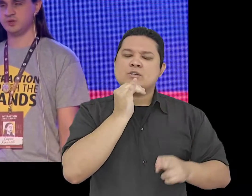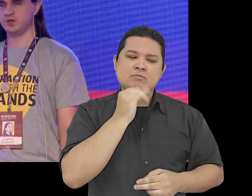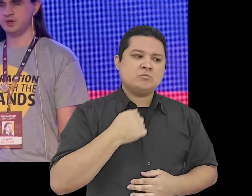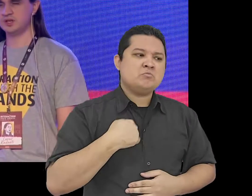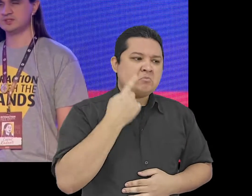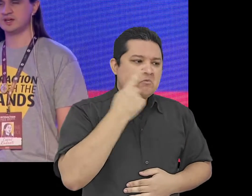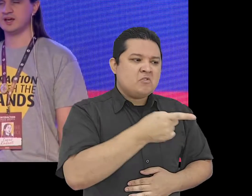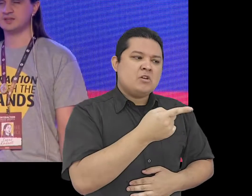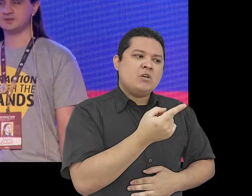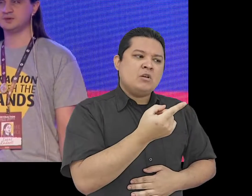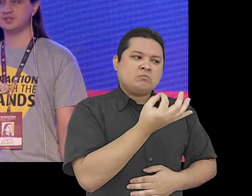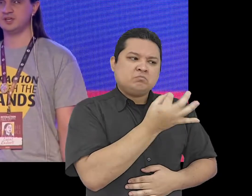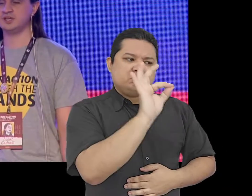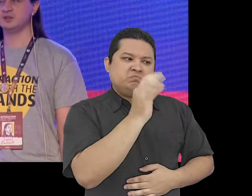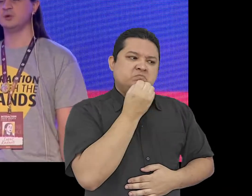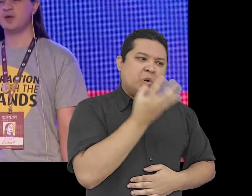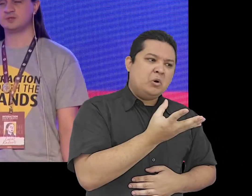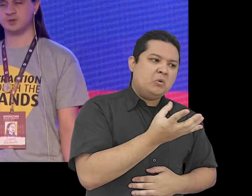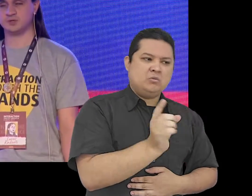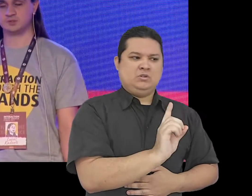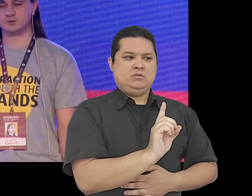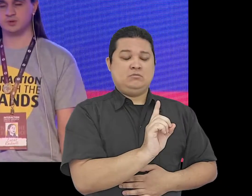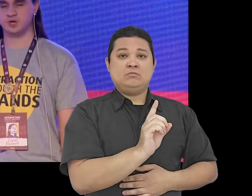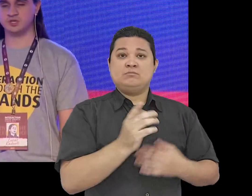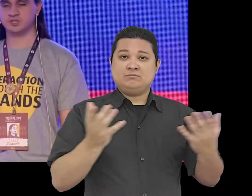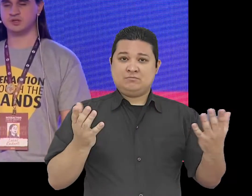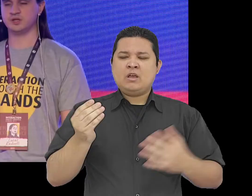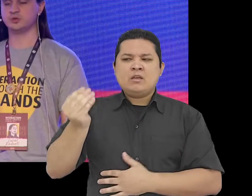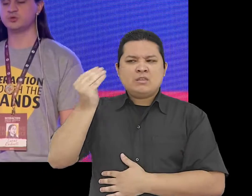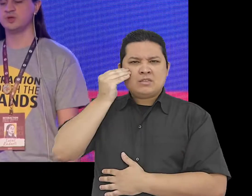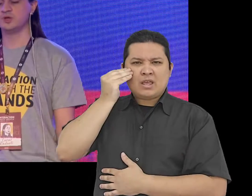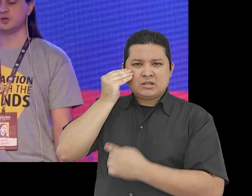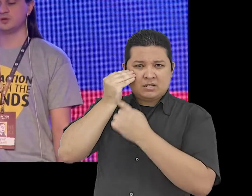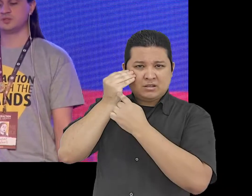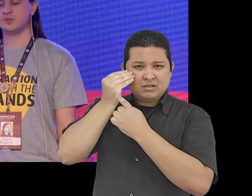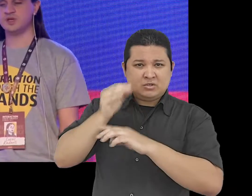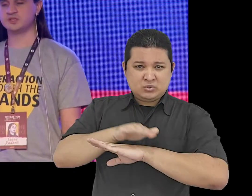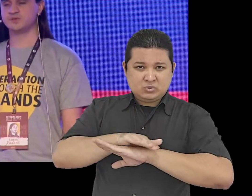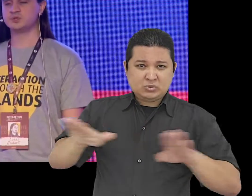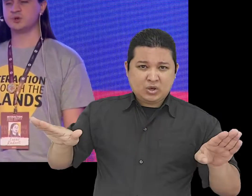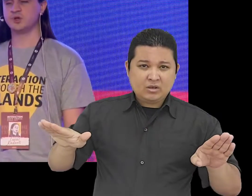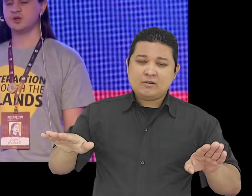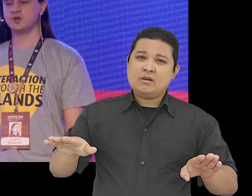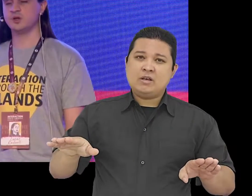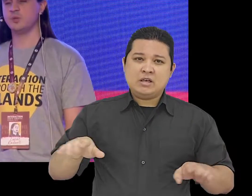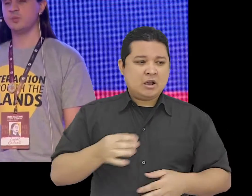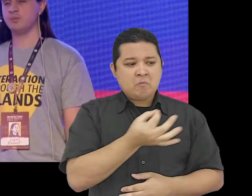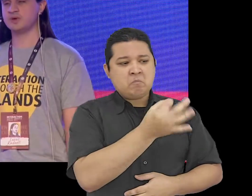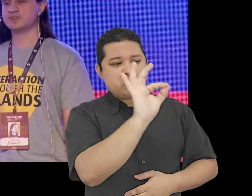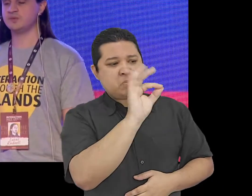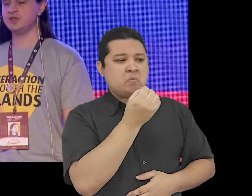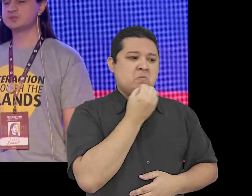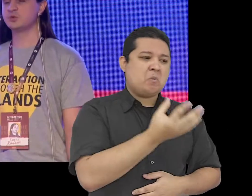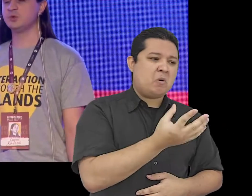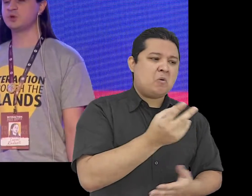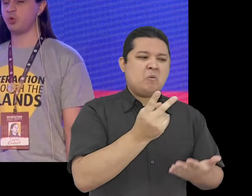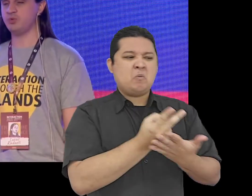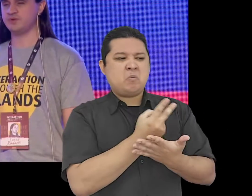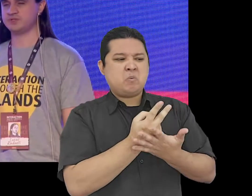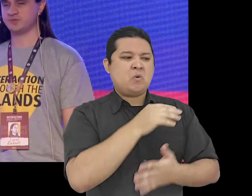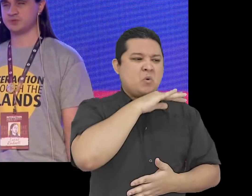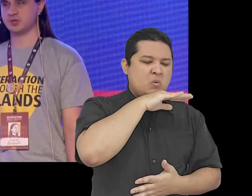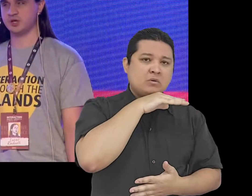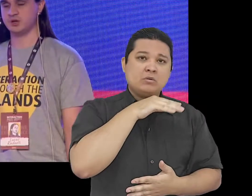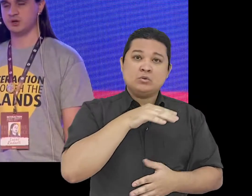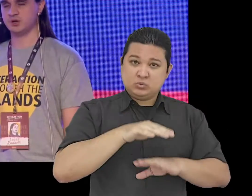funciona. Nesse caso, eu diria que não é só isso. A gente está tentando saber se funciona, mas também descobrir